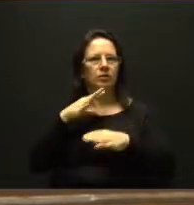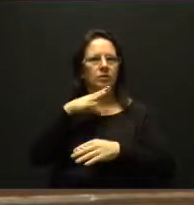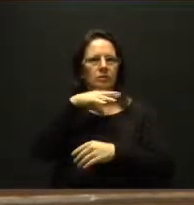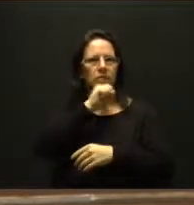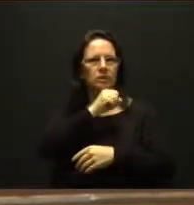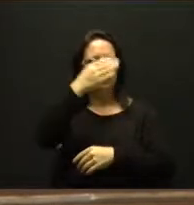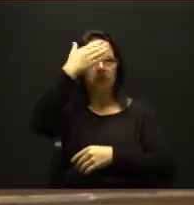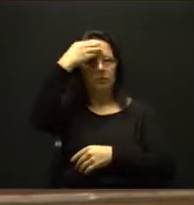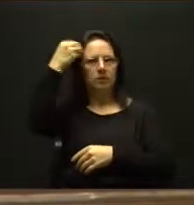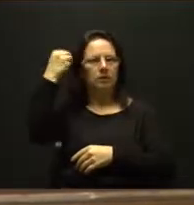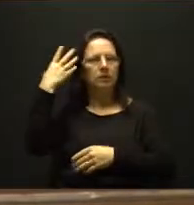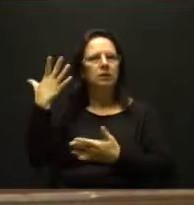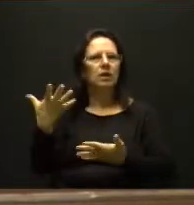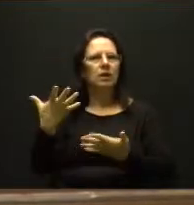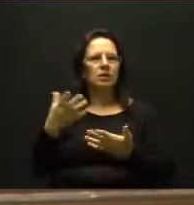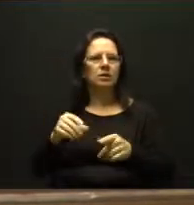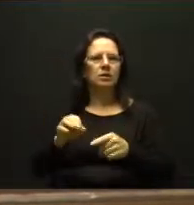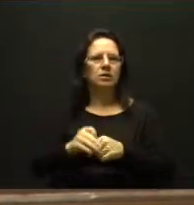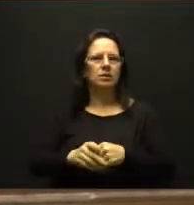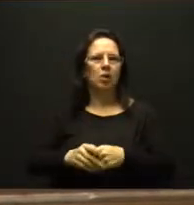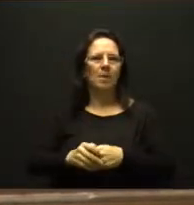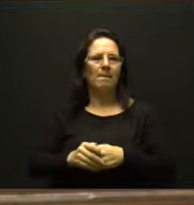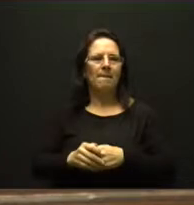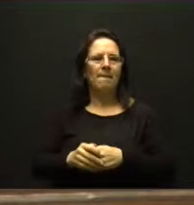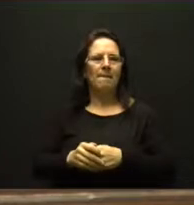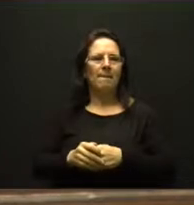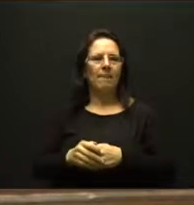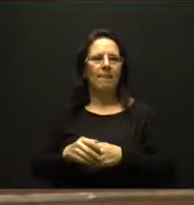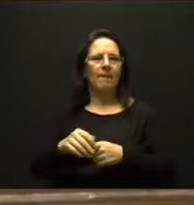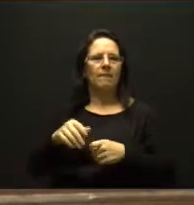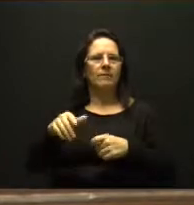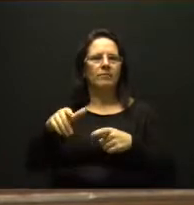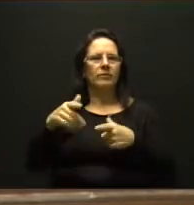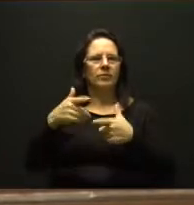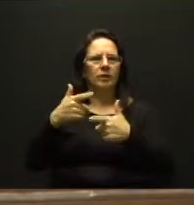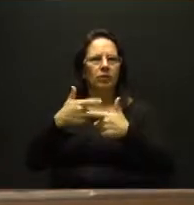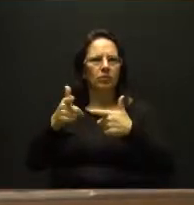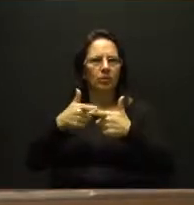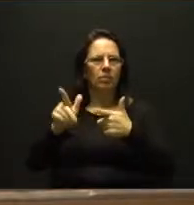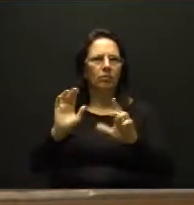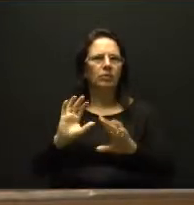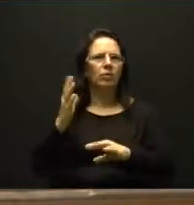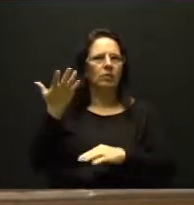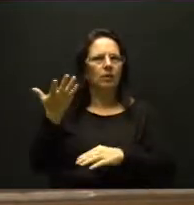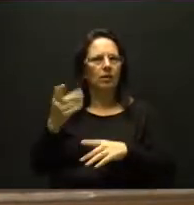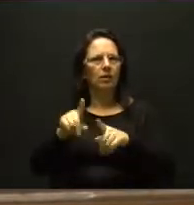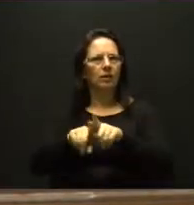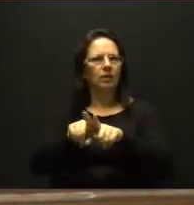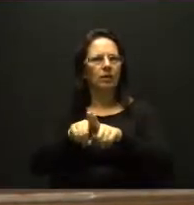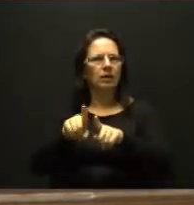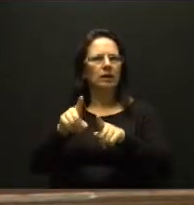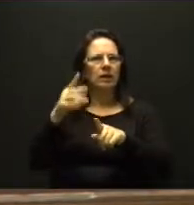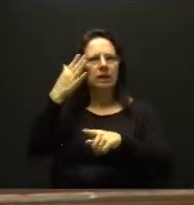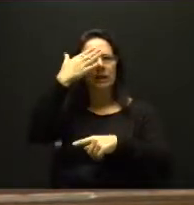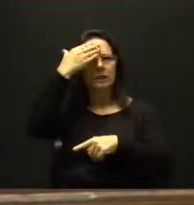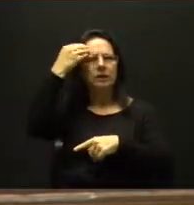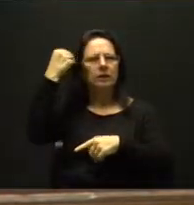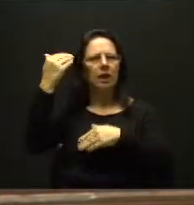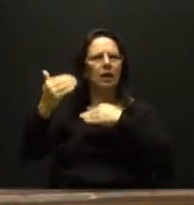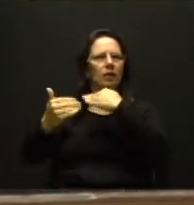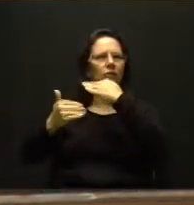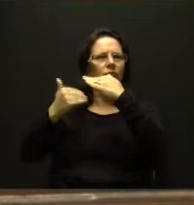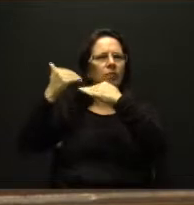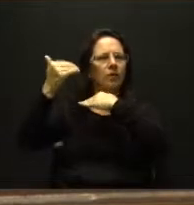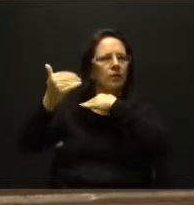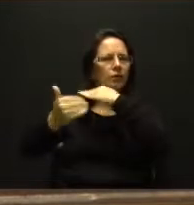esquece da eficiência e 70 com é combater os problemas na hora que aparece e esquece de se planejar e seguradoras começaram a funcionar outra